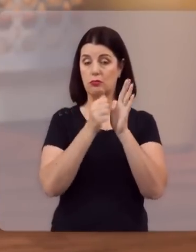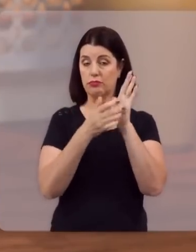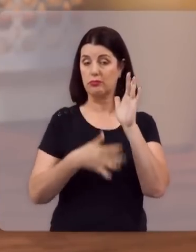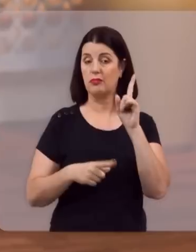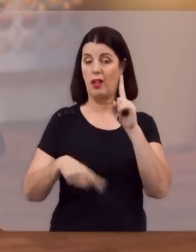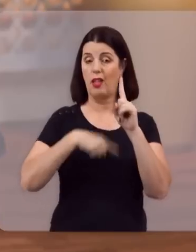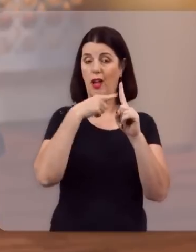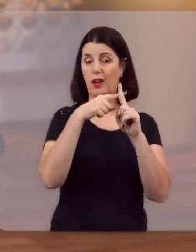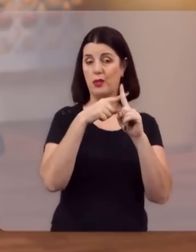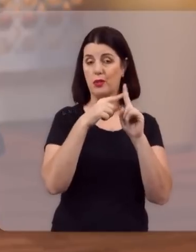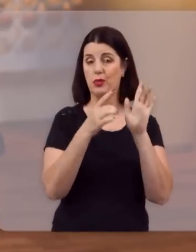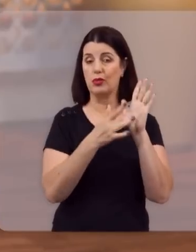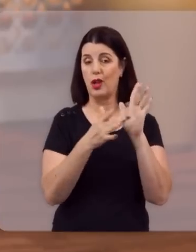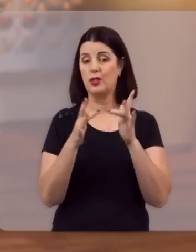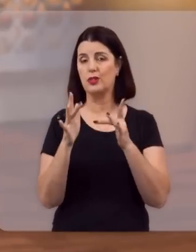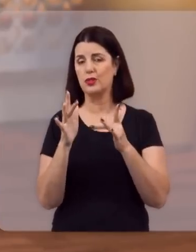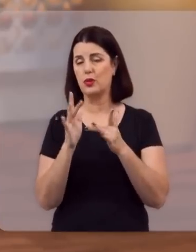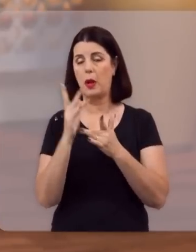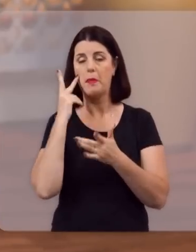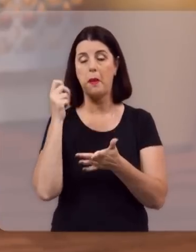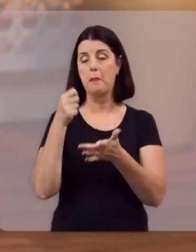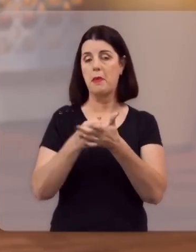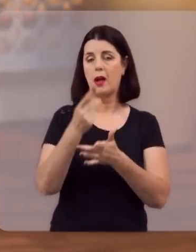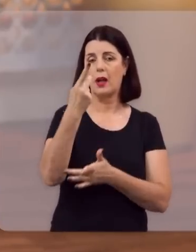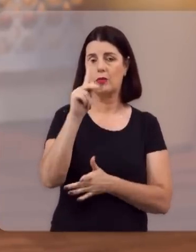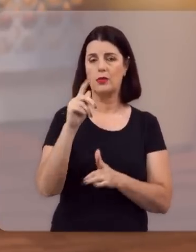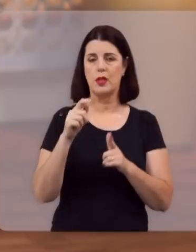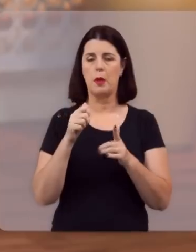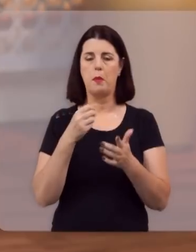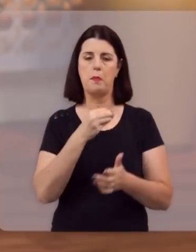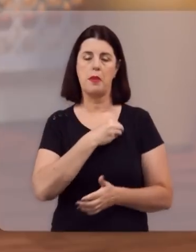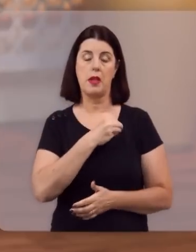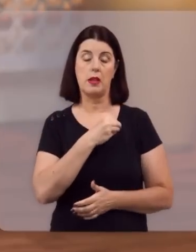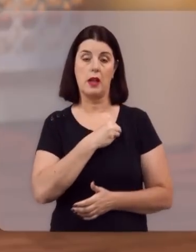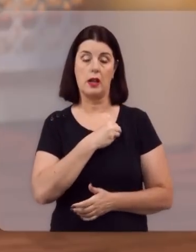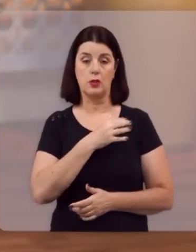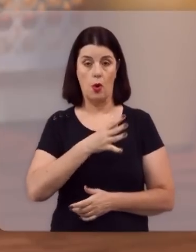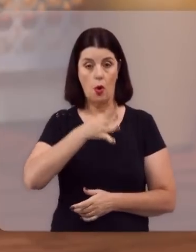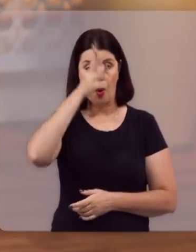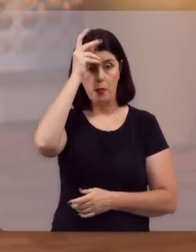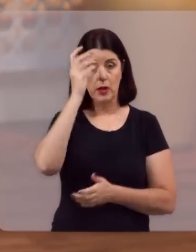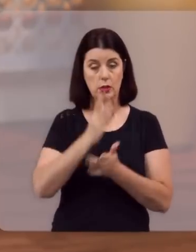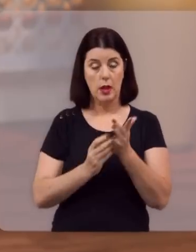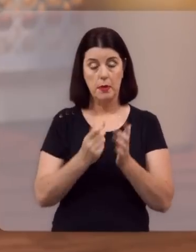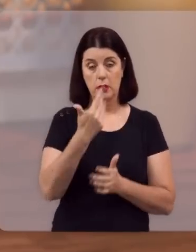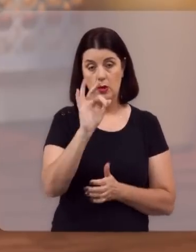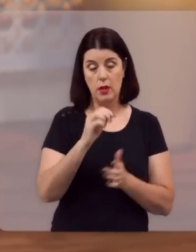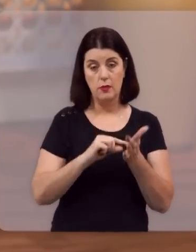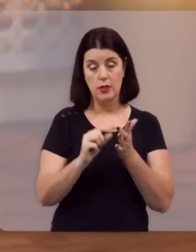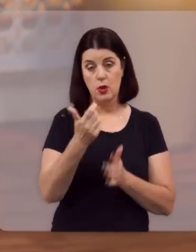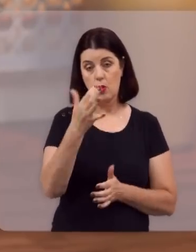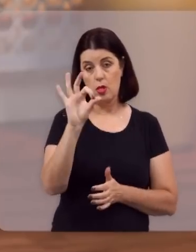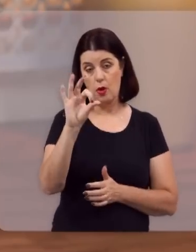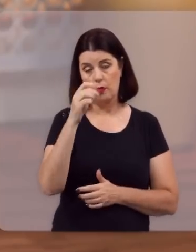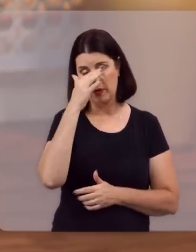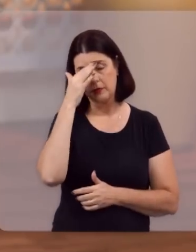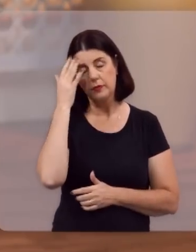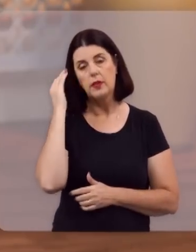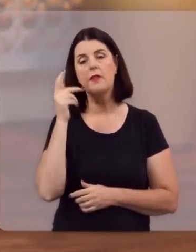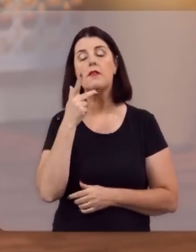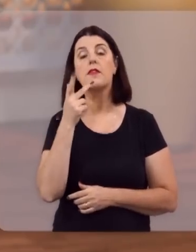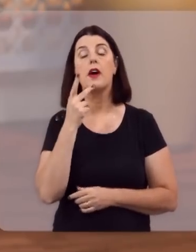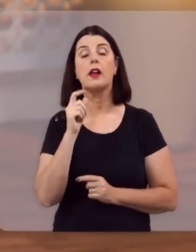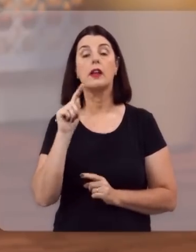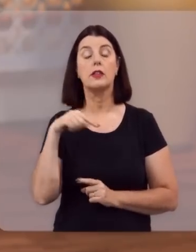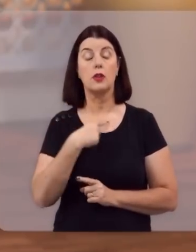preço do seu pecado. À medida que você se rende a Jesus, e aí Romanos no capítulo 10, verso 9, ele vai